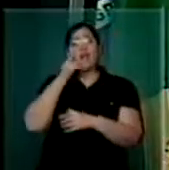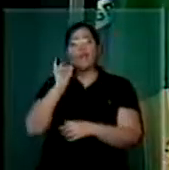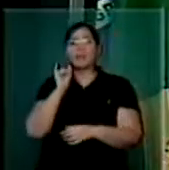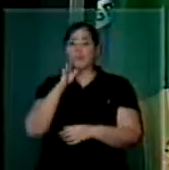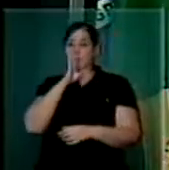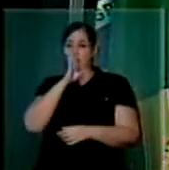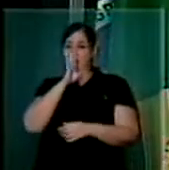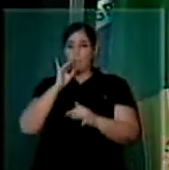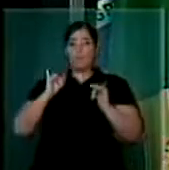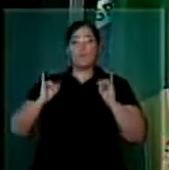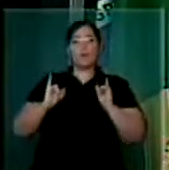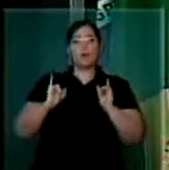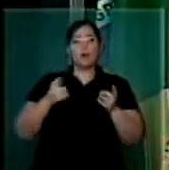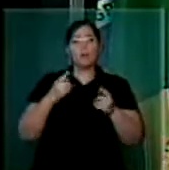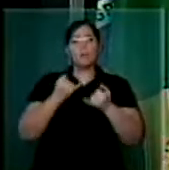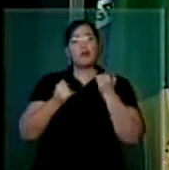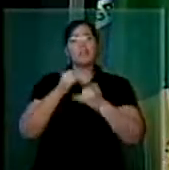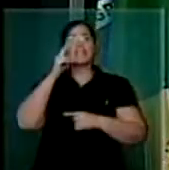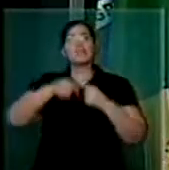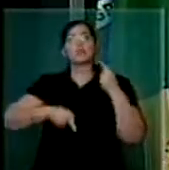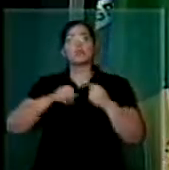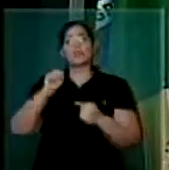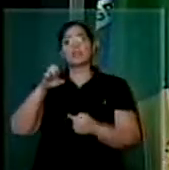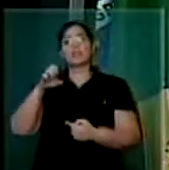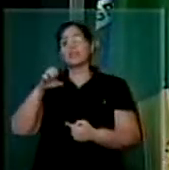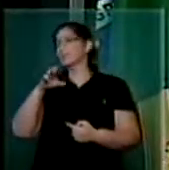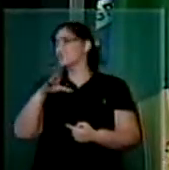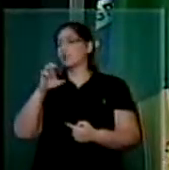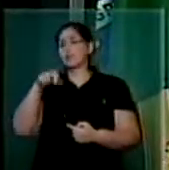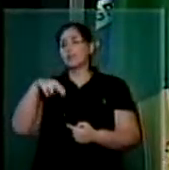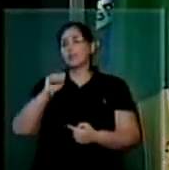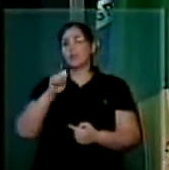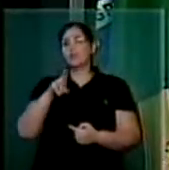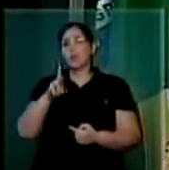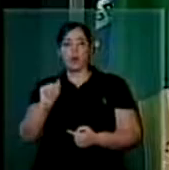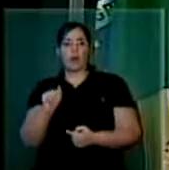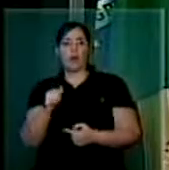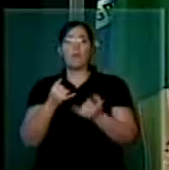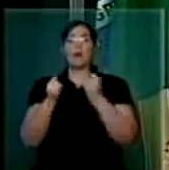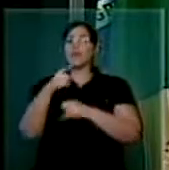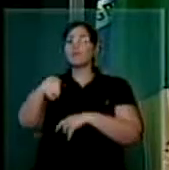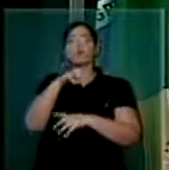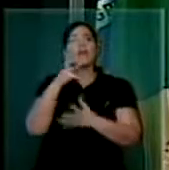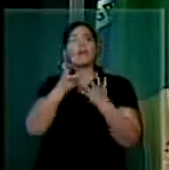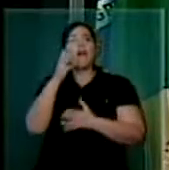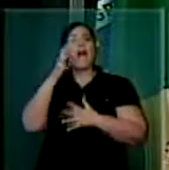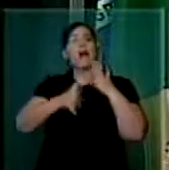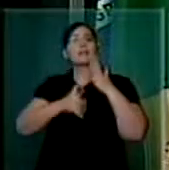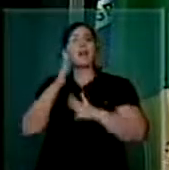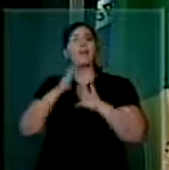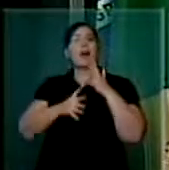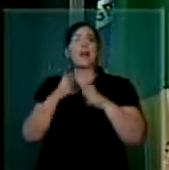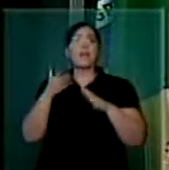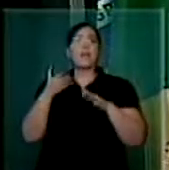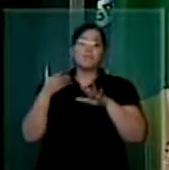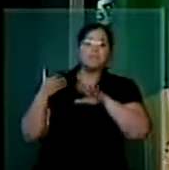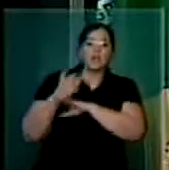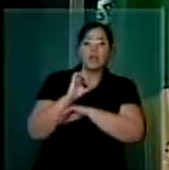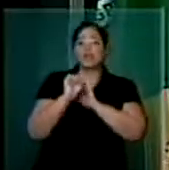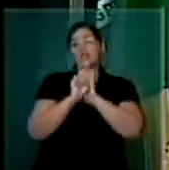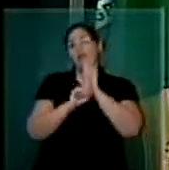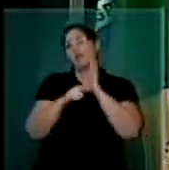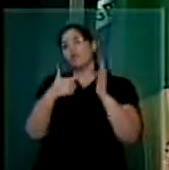calado, da censura. Vocês querem impedir que o país possa entrar no século XXI. Isso